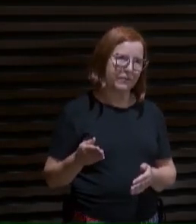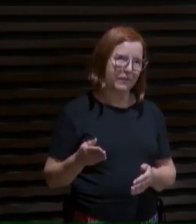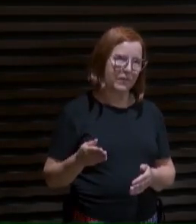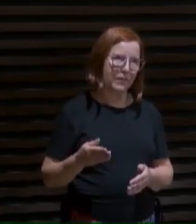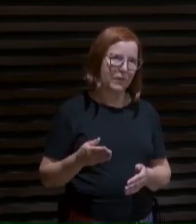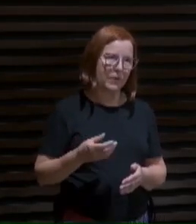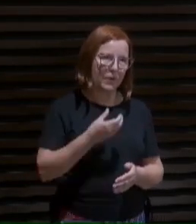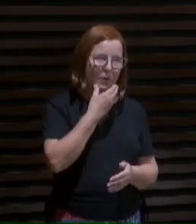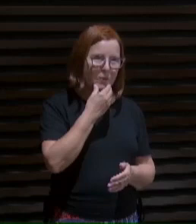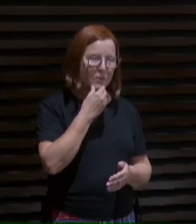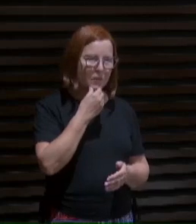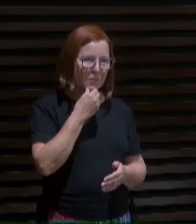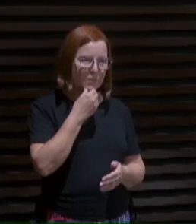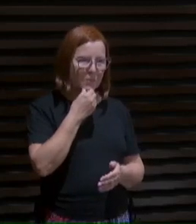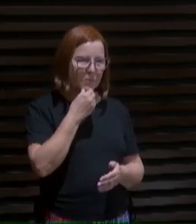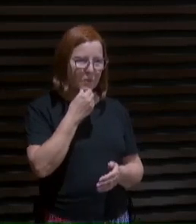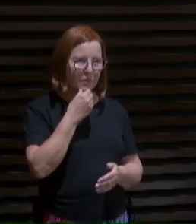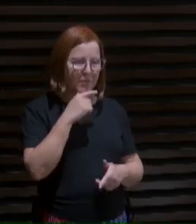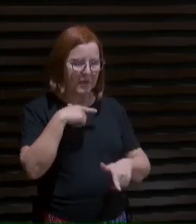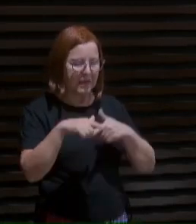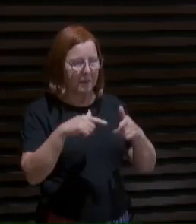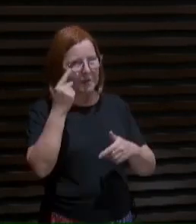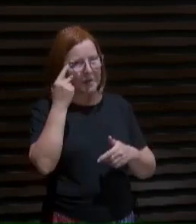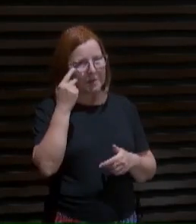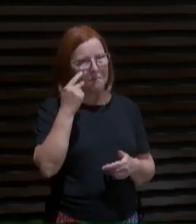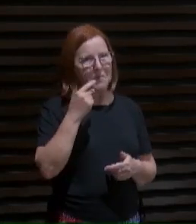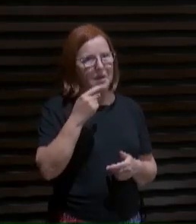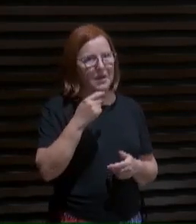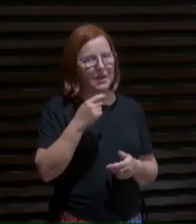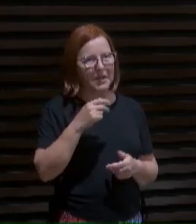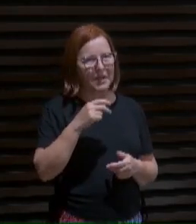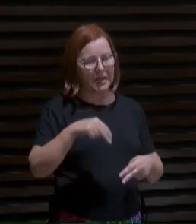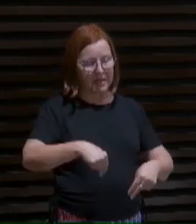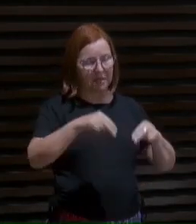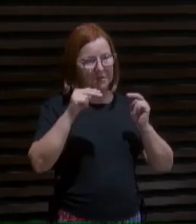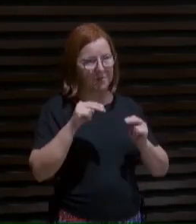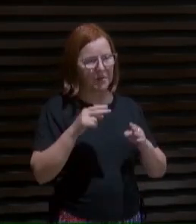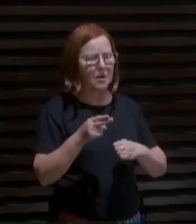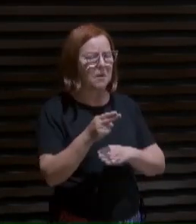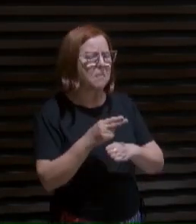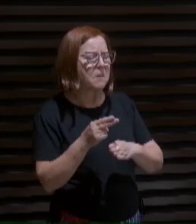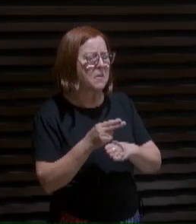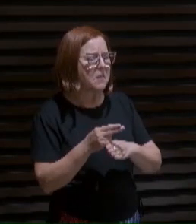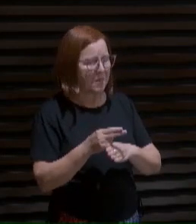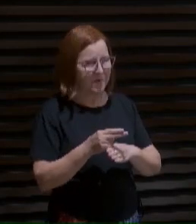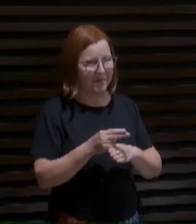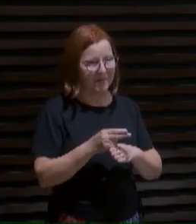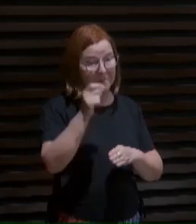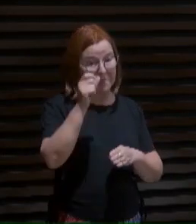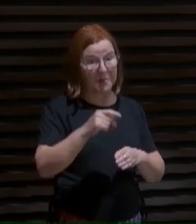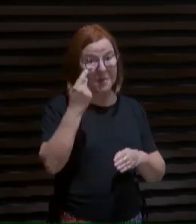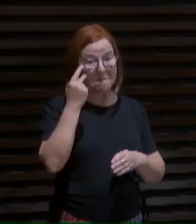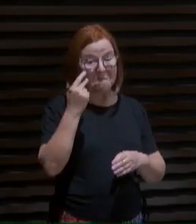secretário dele, saiu procurando e não achava ninguém, e aí ia matar todo mundo. Ele disse: se não me disser